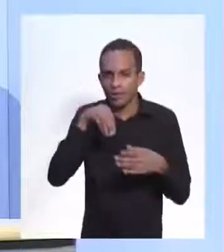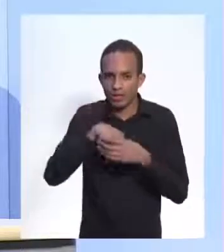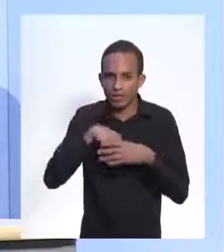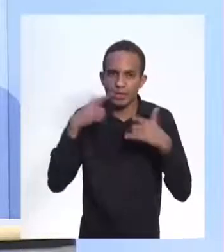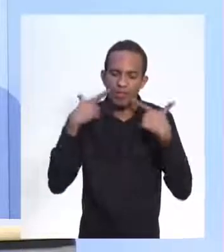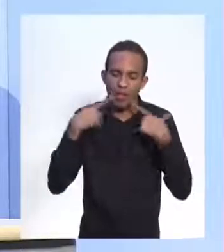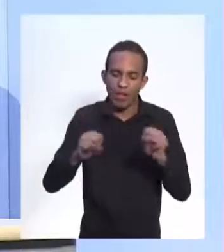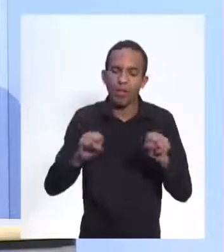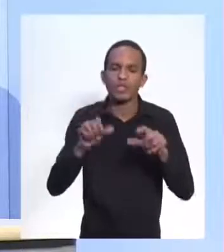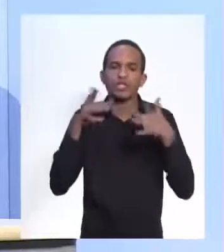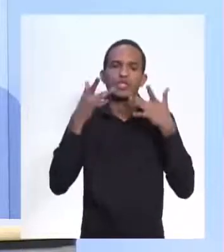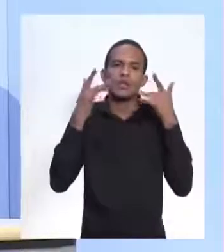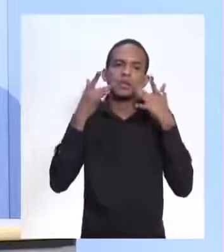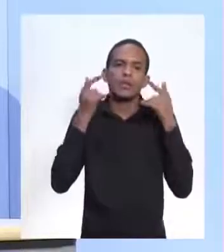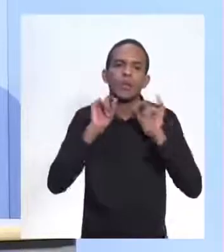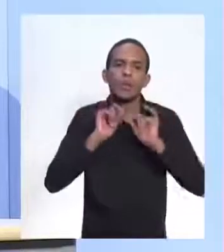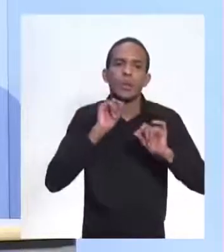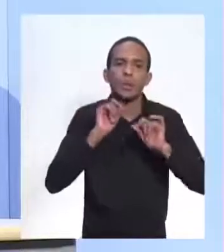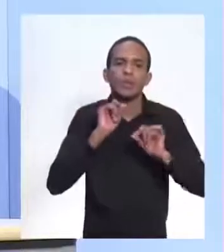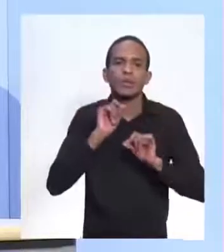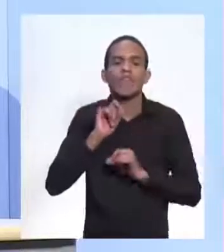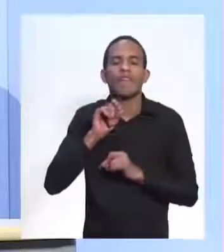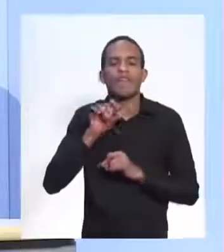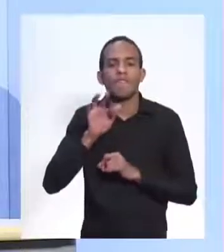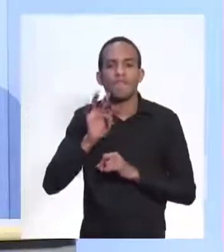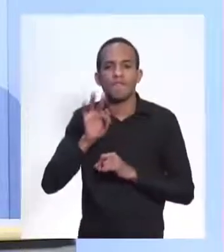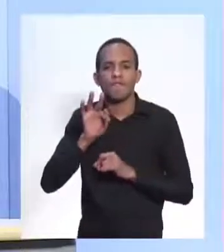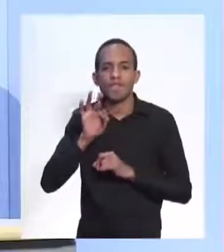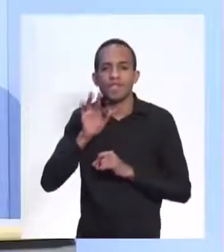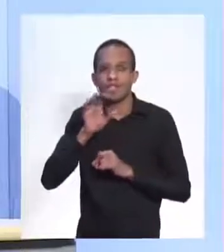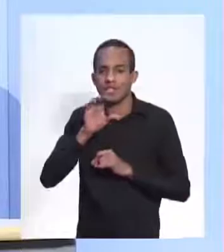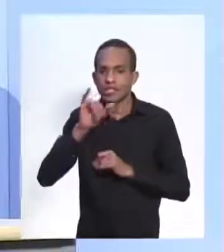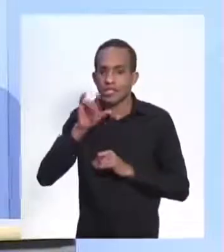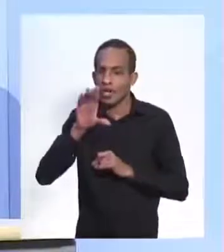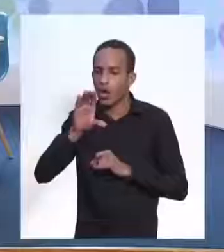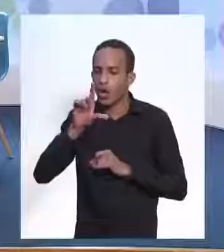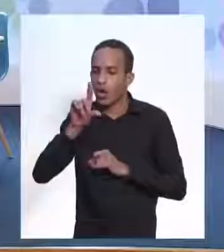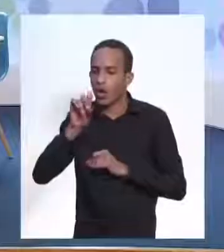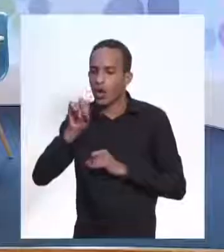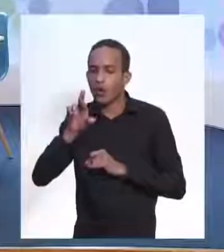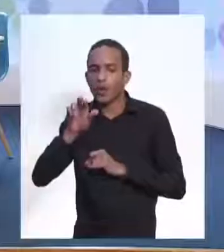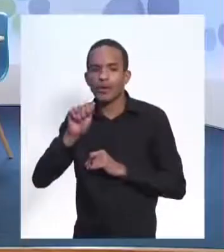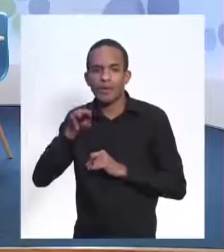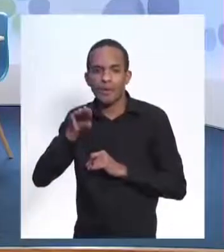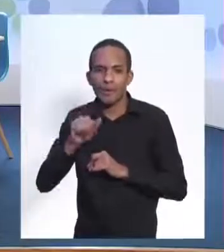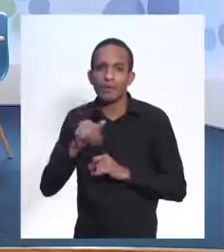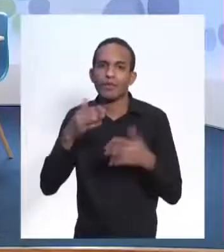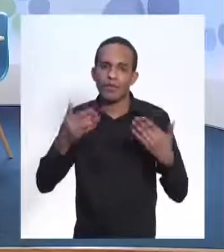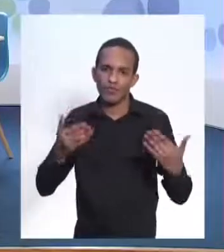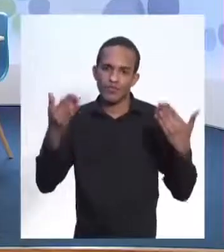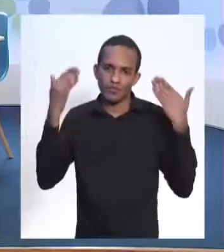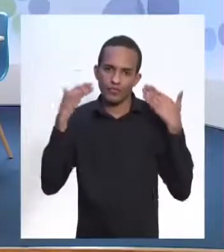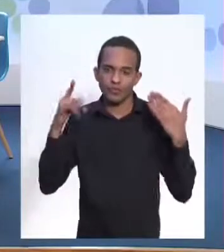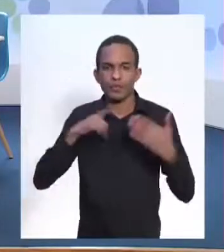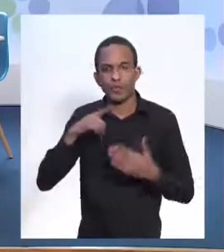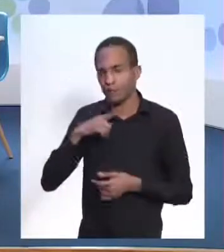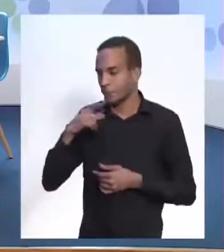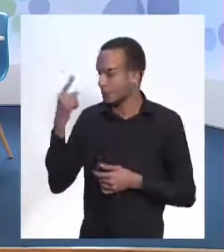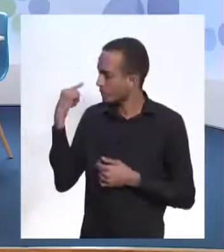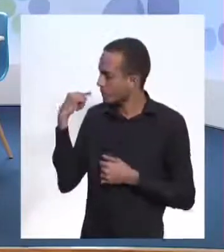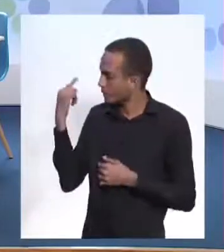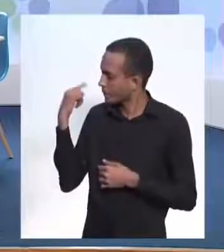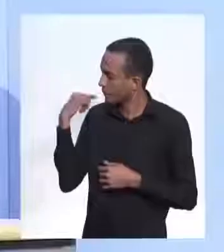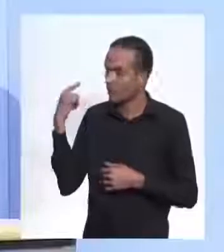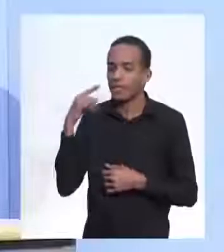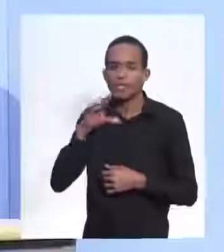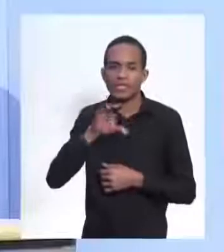da linguagem teatral são os chamados cicloramas, que são cenários de fundo, né? Ó, vocês estão vendo que aqui atrás de mim tem esse fundo, tá? Isso aqui não é